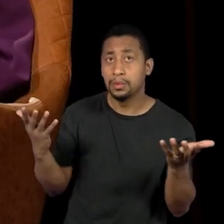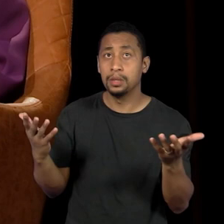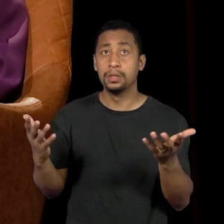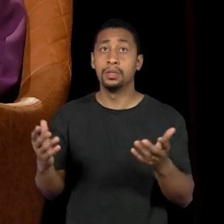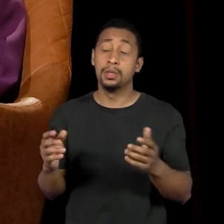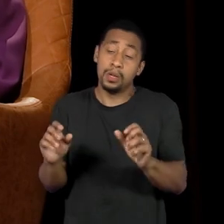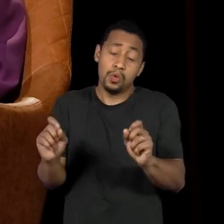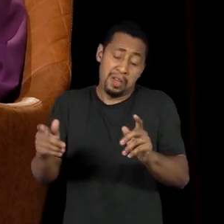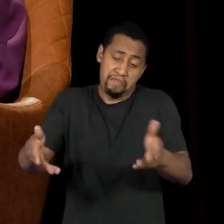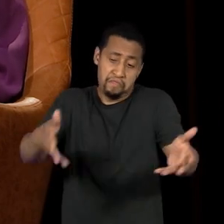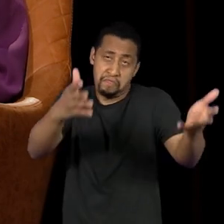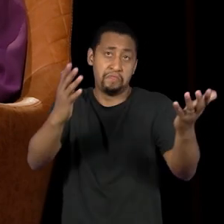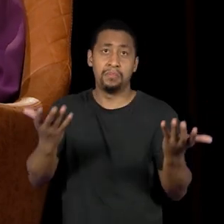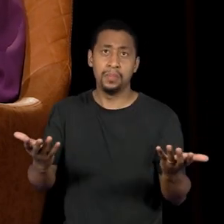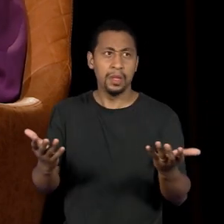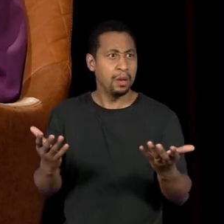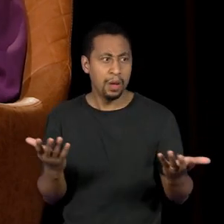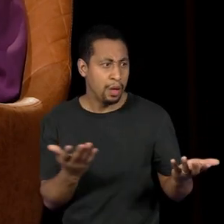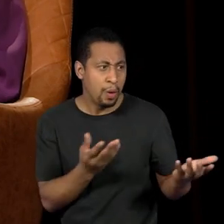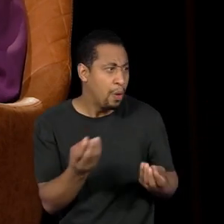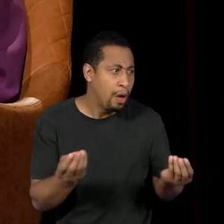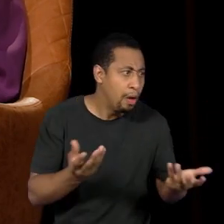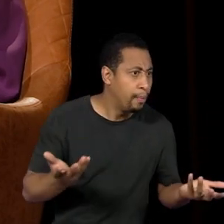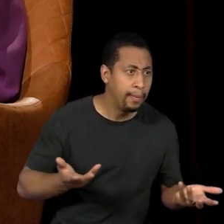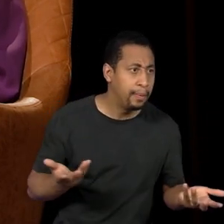ah, não pode ir. Eu disse, mas como,